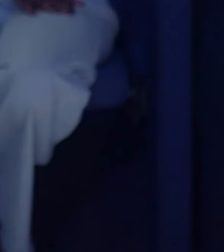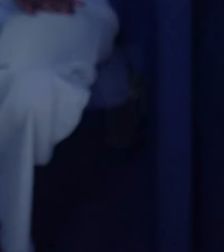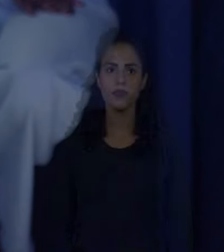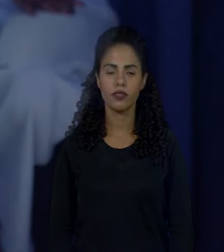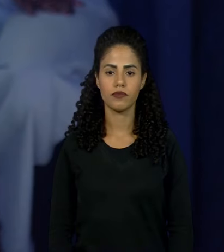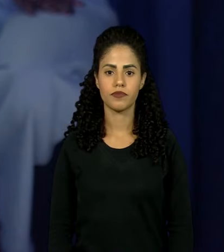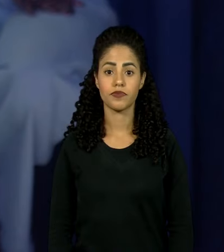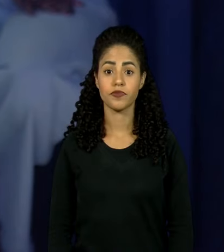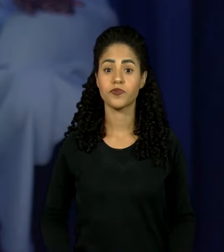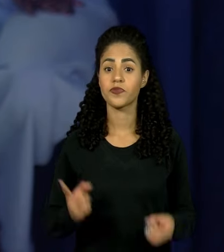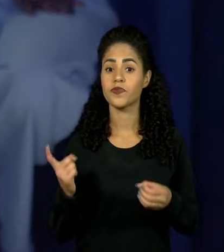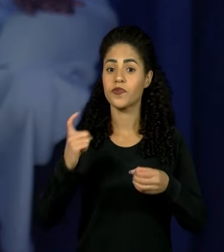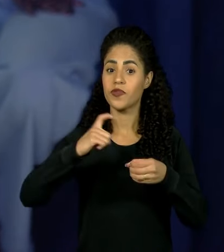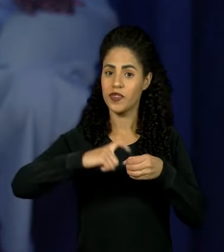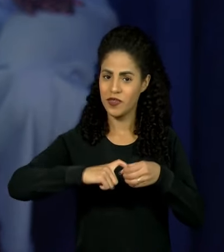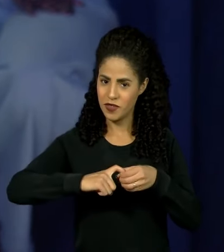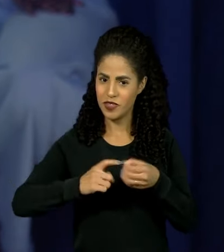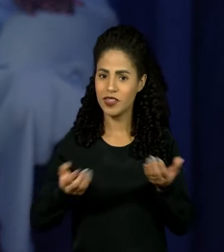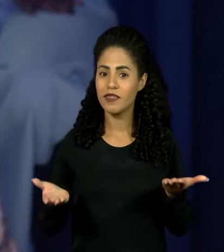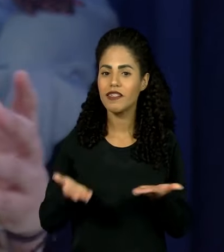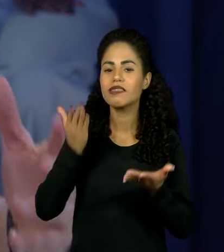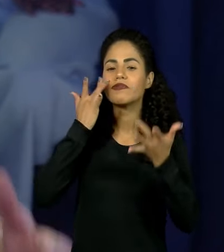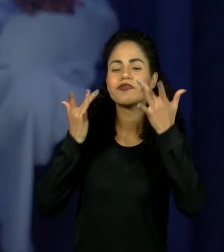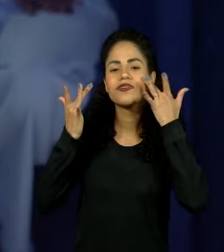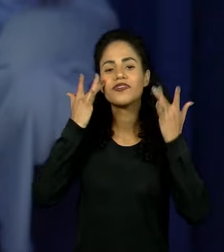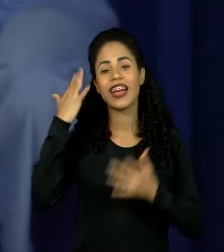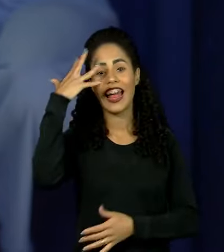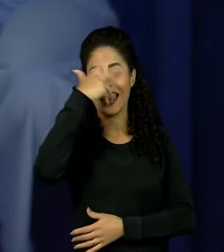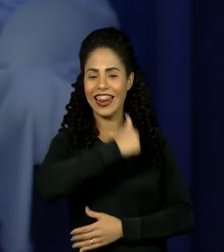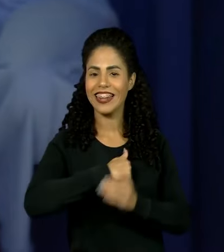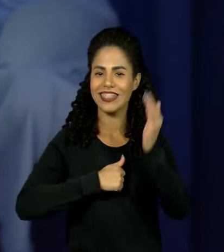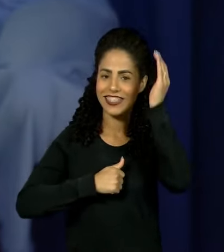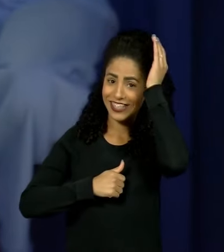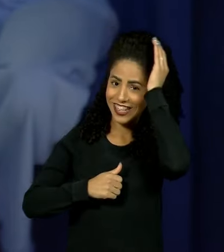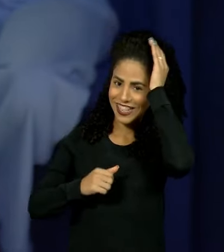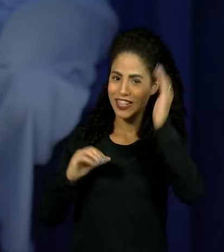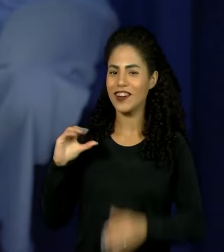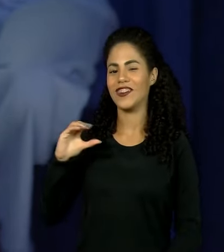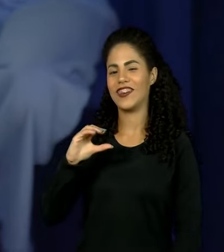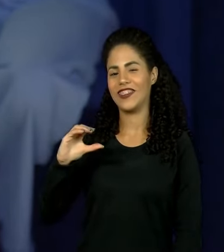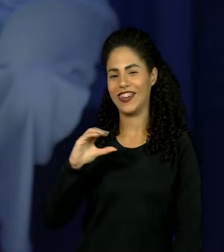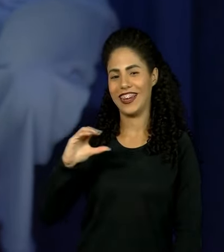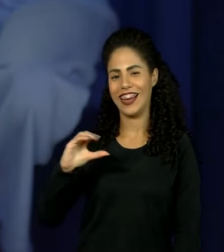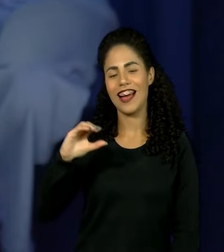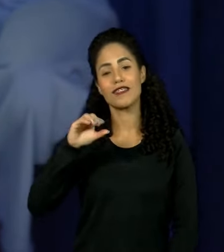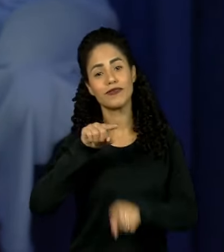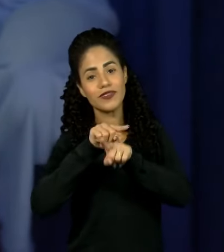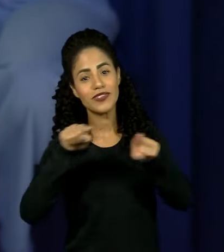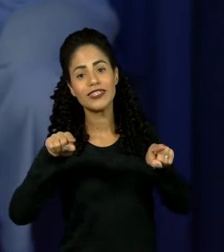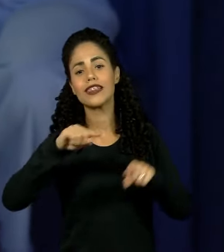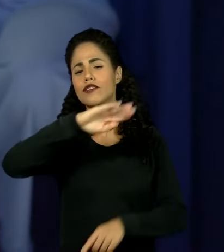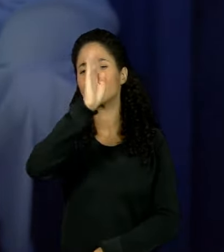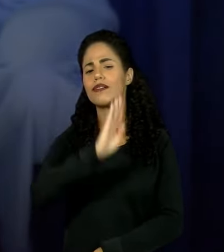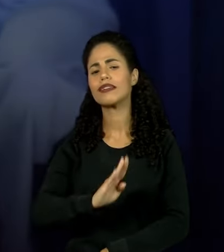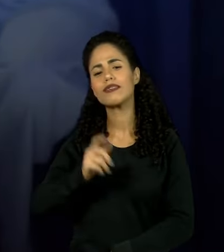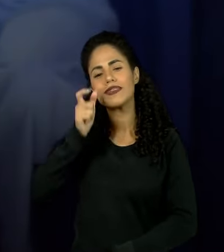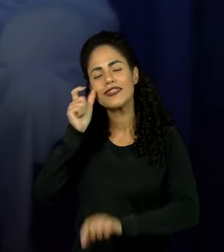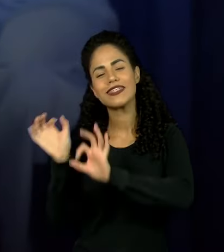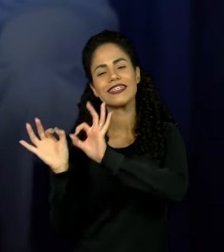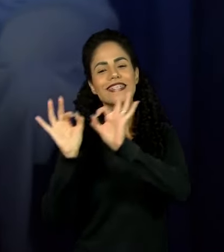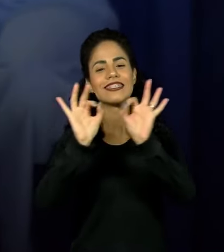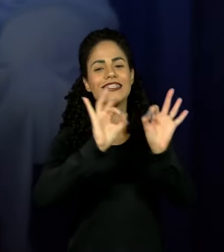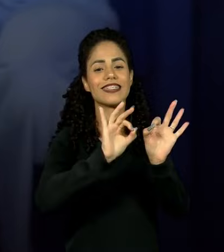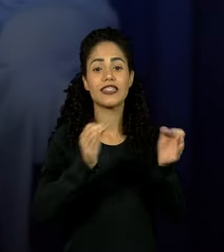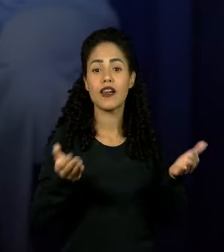muito bem Estamos de volta aqui desse teatro lindo do cess de Copacabana para todo o Brasil no